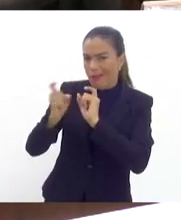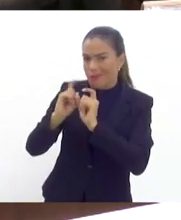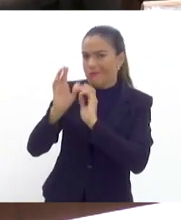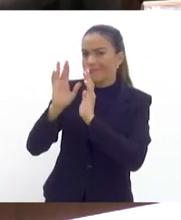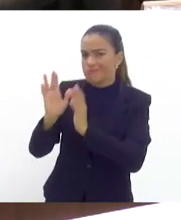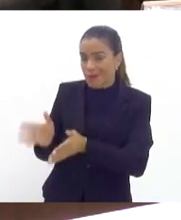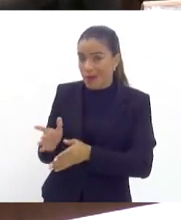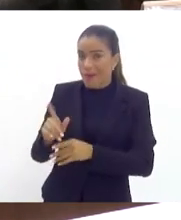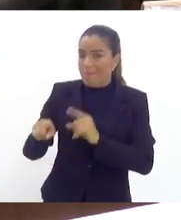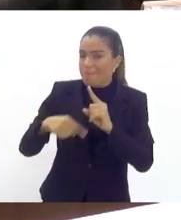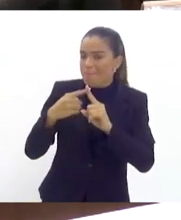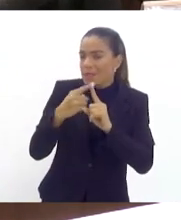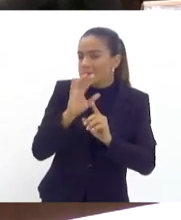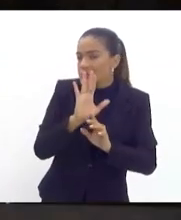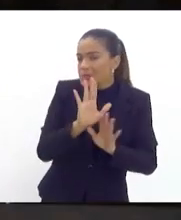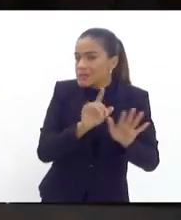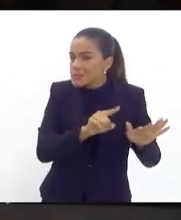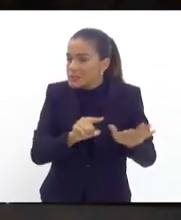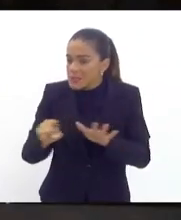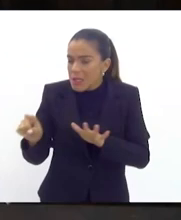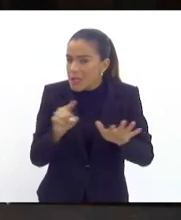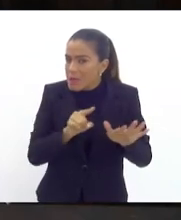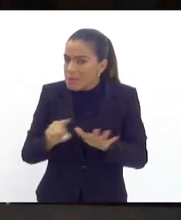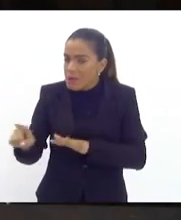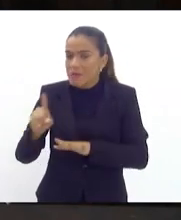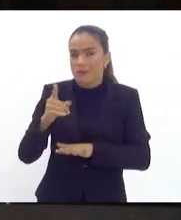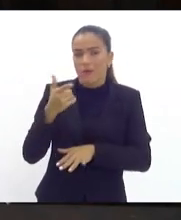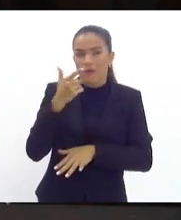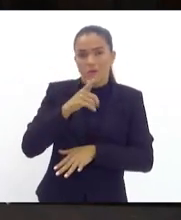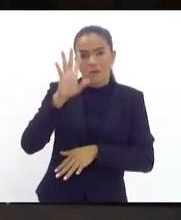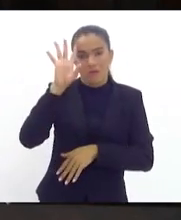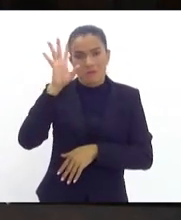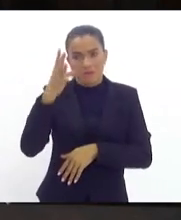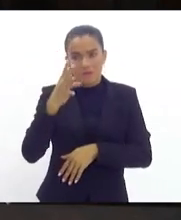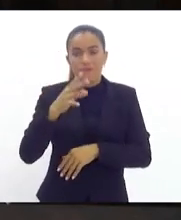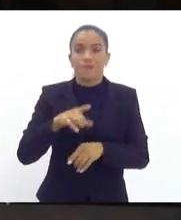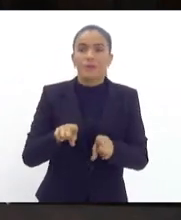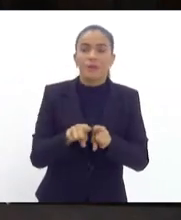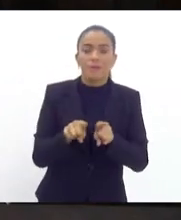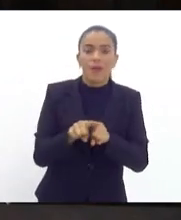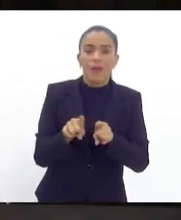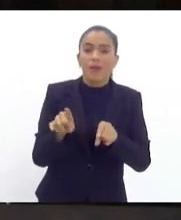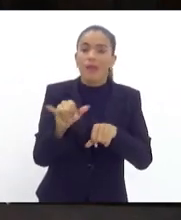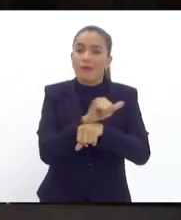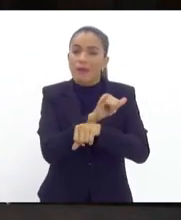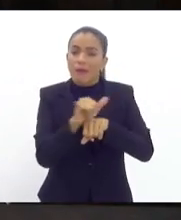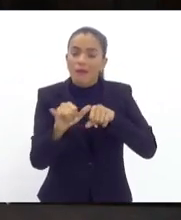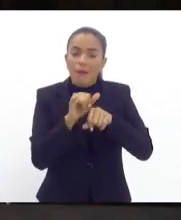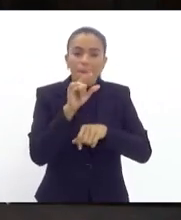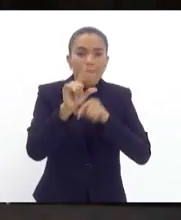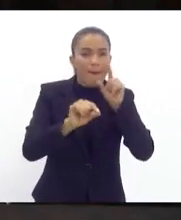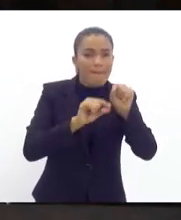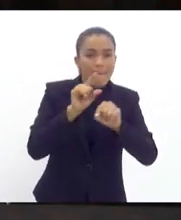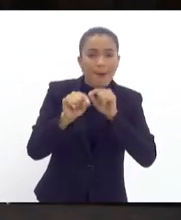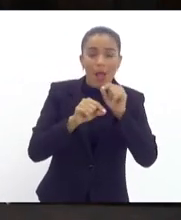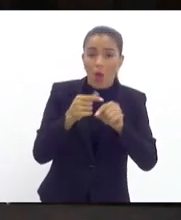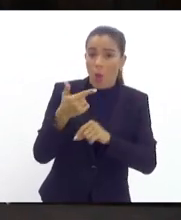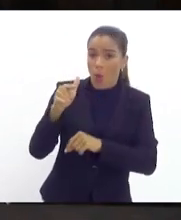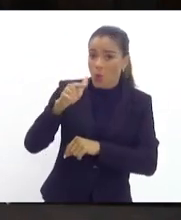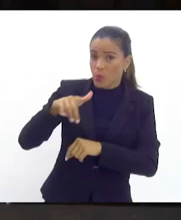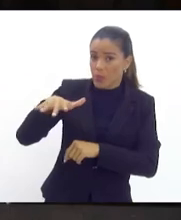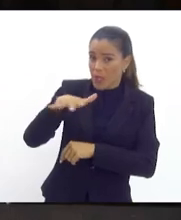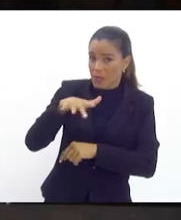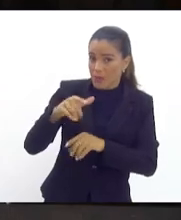mais algumas semanas a gente consiga dar o fim No que diz respeito ao food Park e pensar uma alternativa para os demais terrenos porque não é só esse